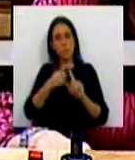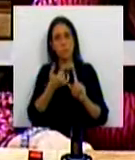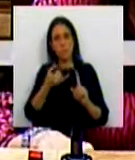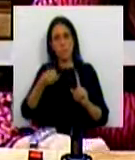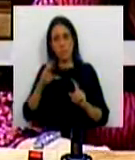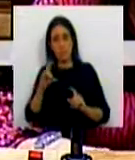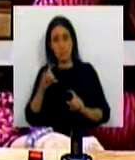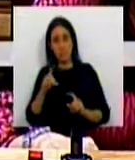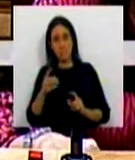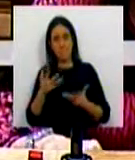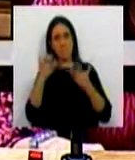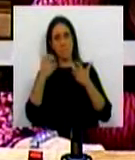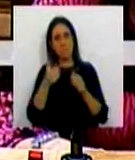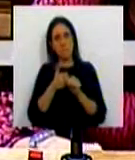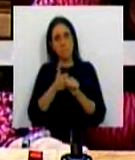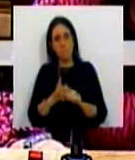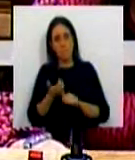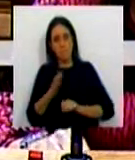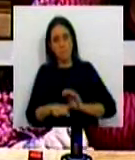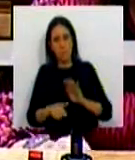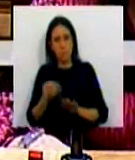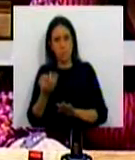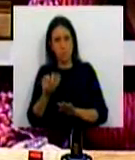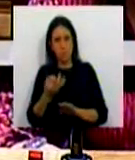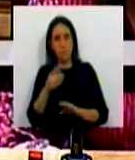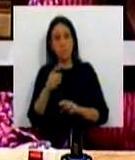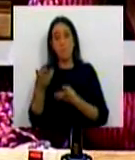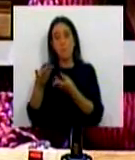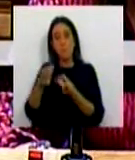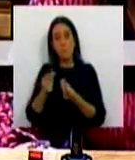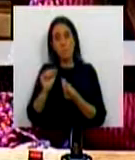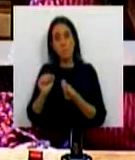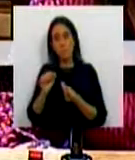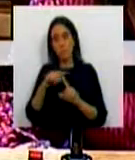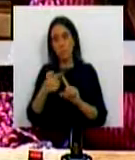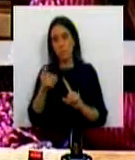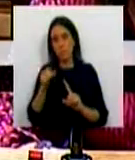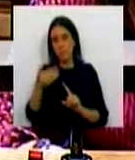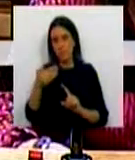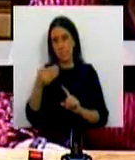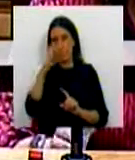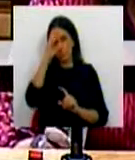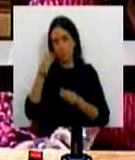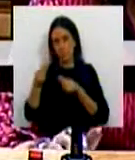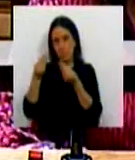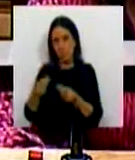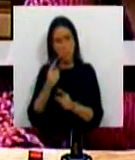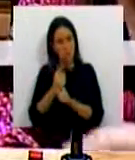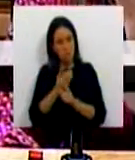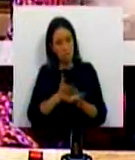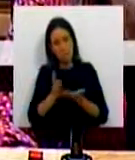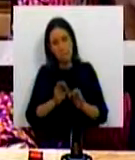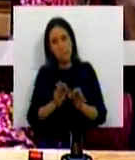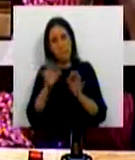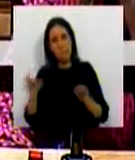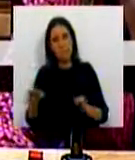este desejo e a proposta de orçamento que o Governo apresentou para 2017 prossegue esse caminho assente nos três